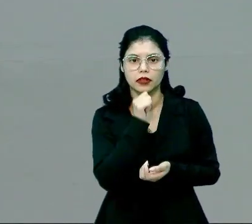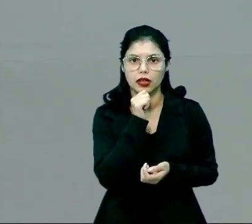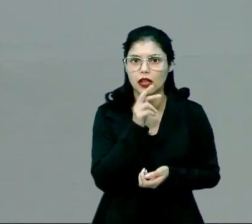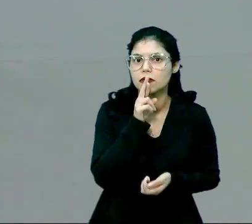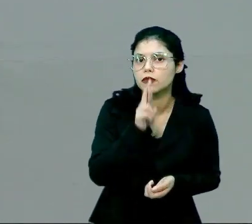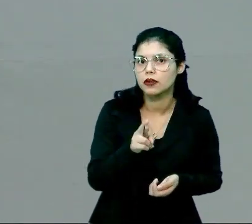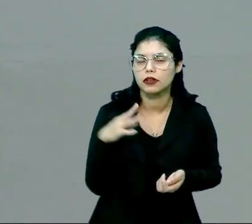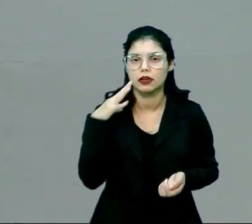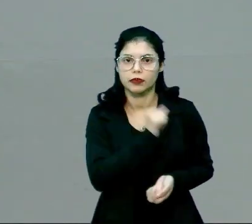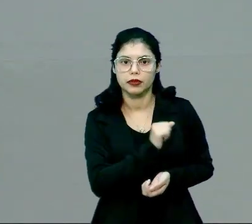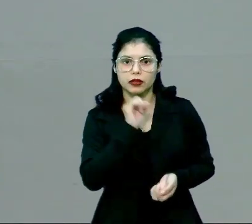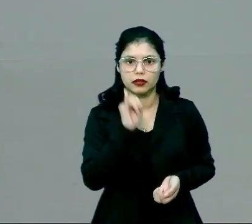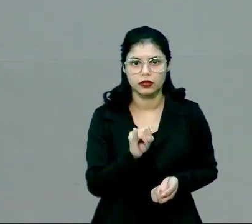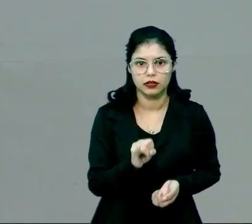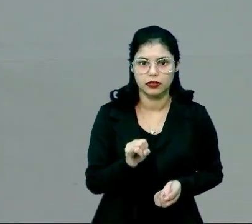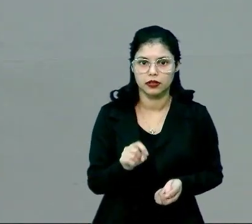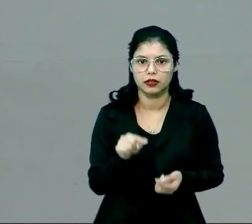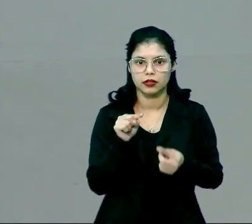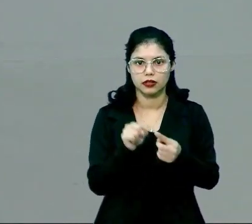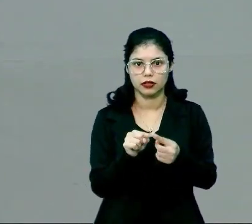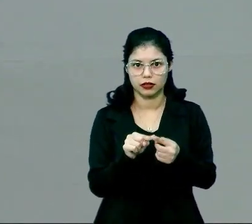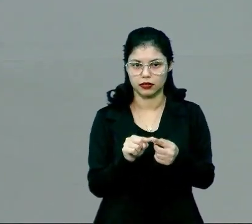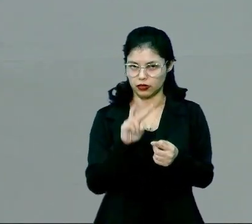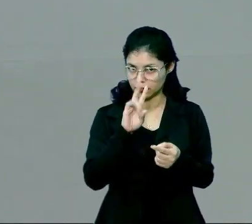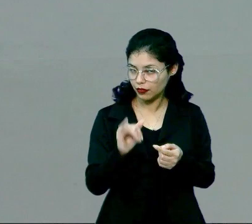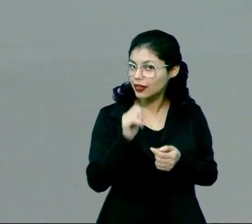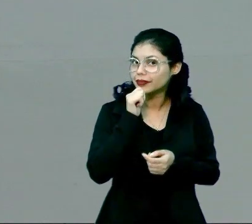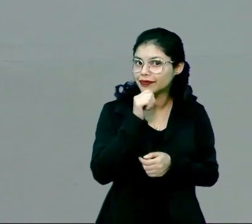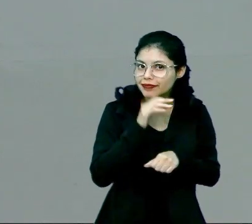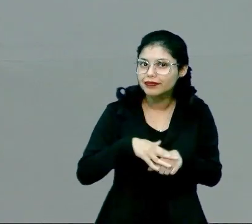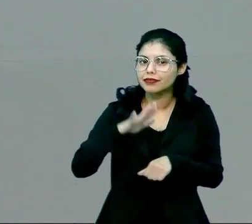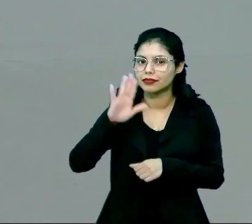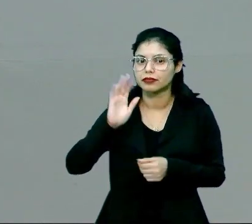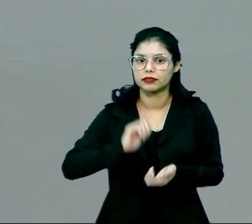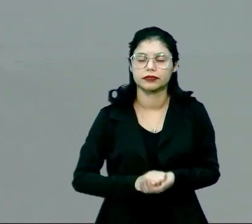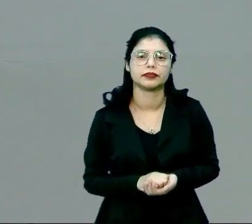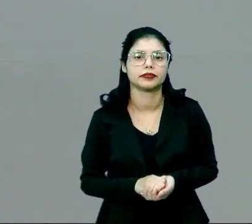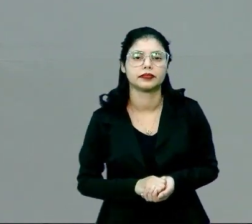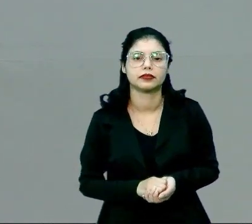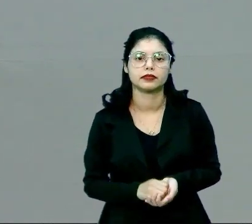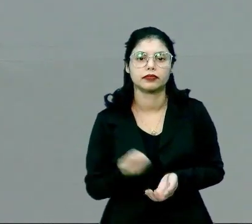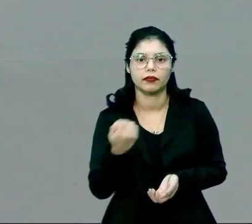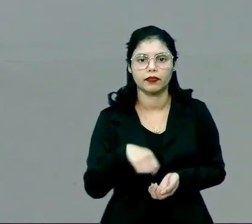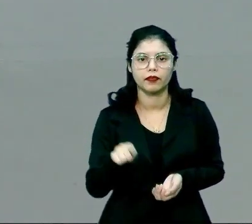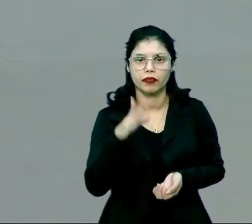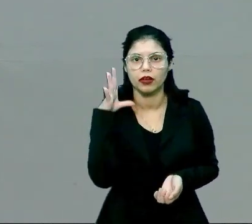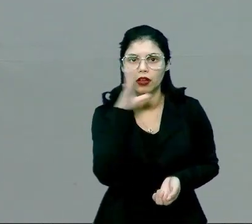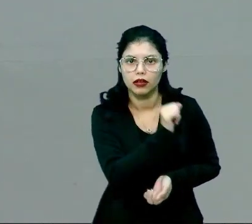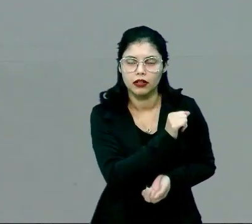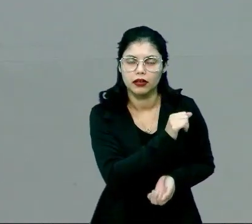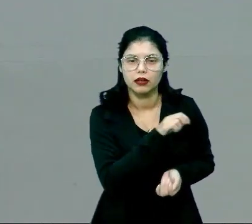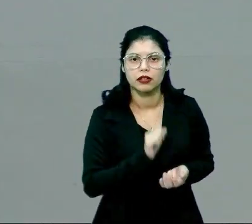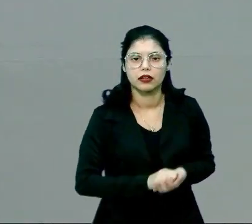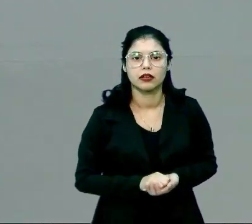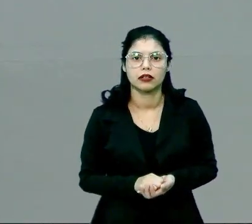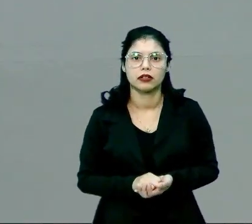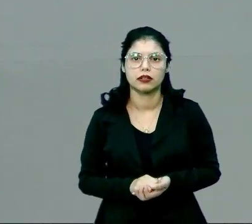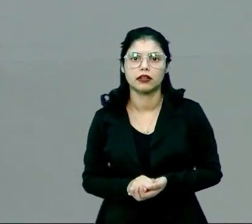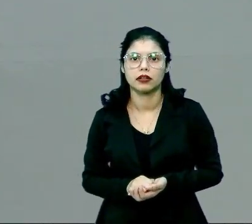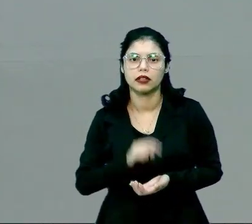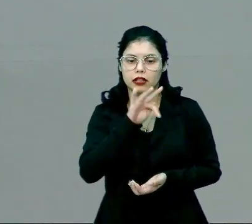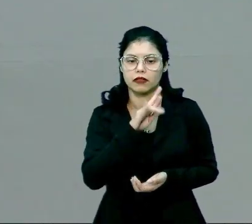ser uma resposta rápida. Se você ficar com o dedo ali, vai machucar mais ainda. Então, não precisa, tem que ser rápido